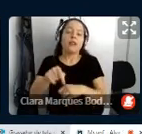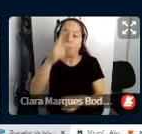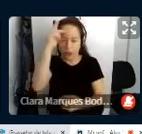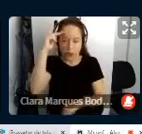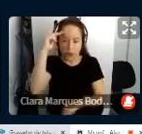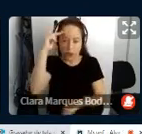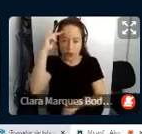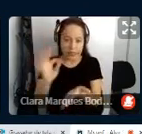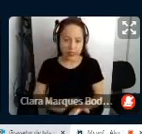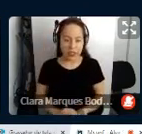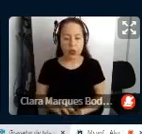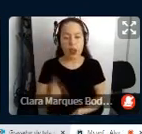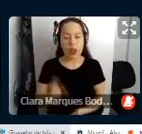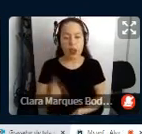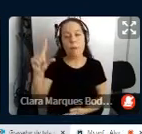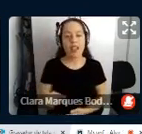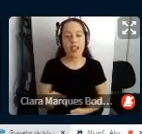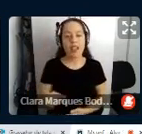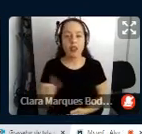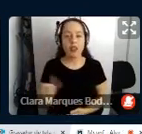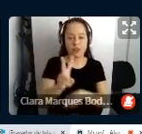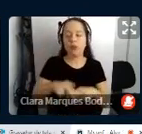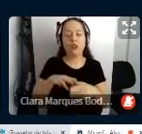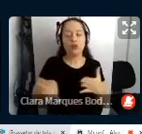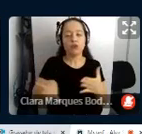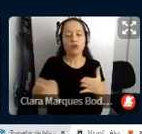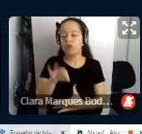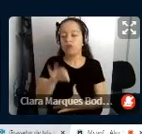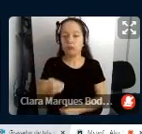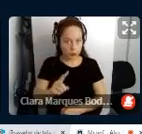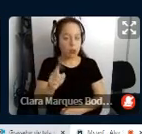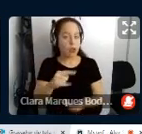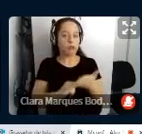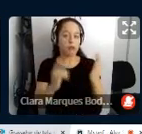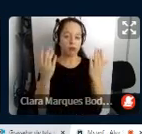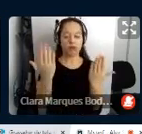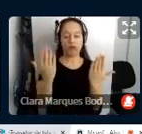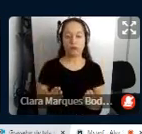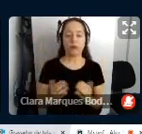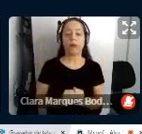sendo necessária a realização do sorteio. O resultado preliminar dos sorteios realizados